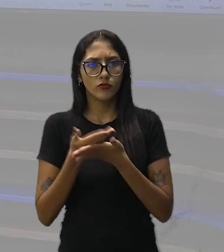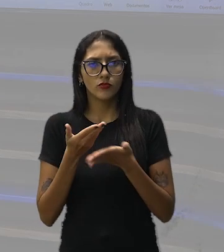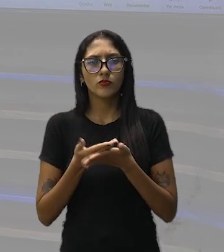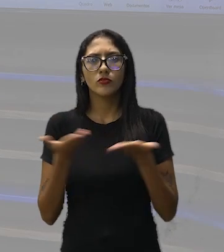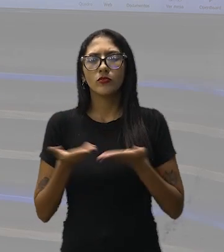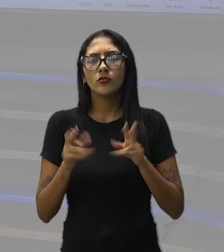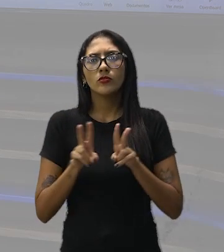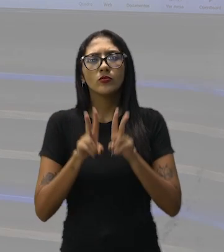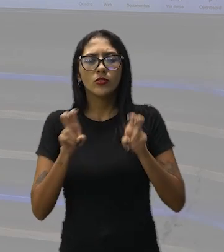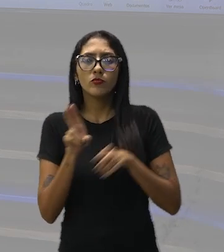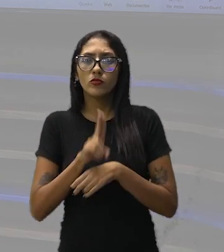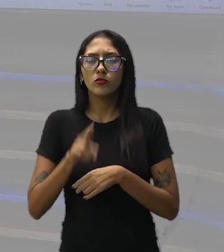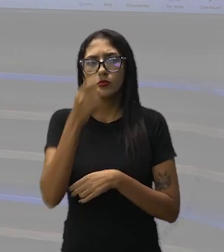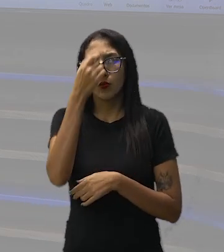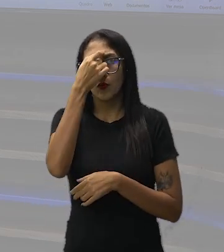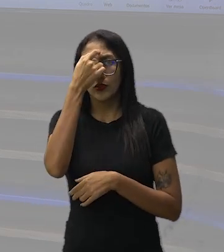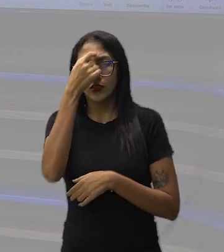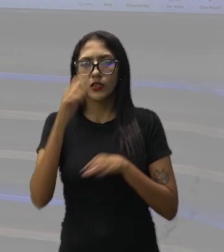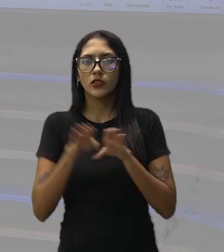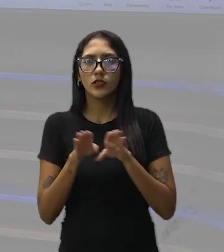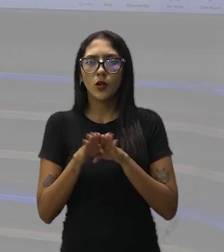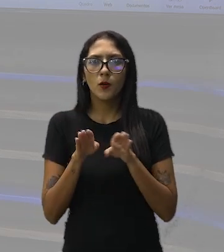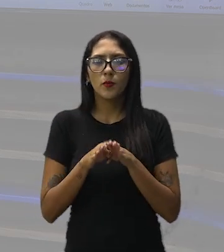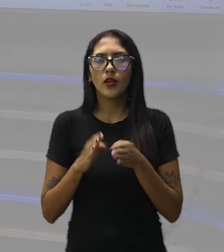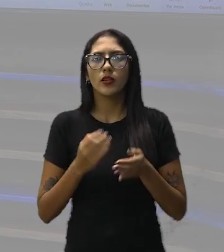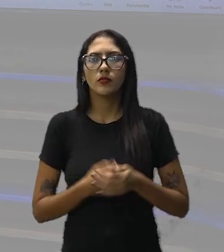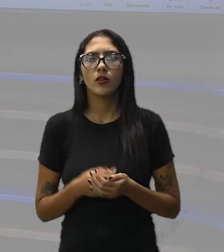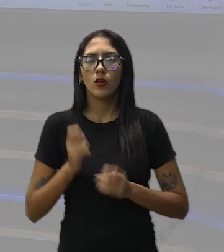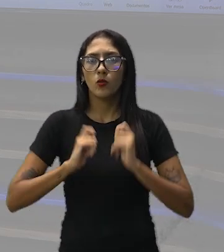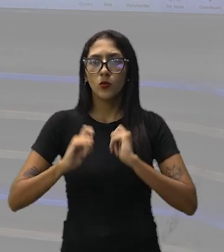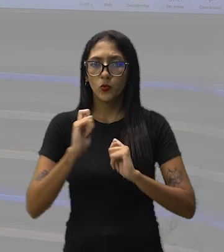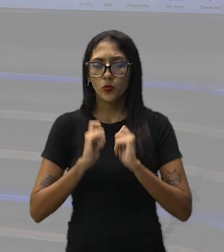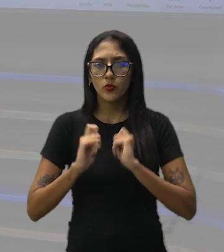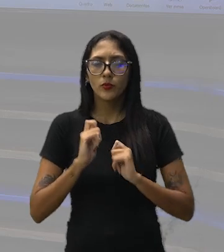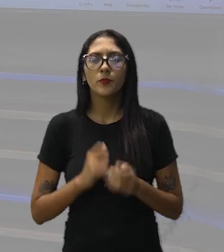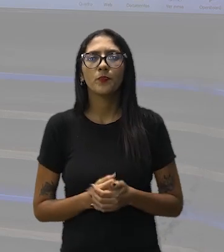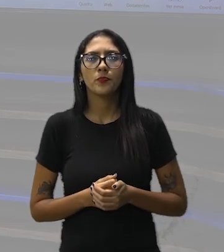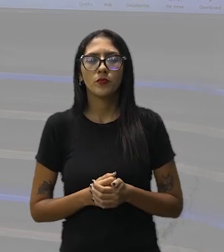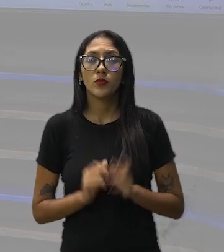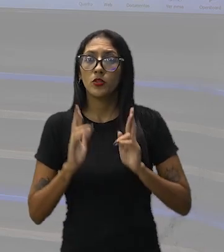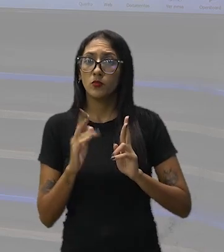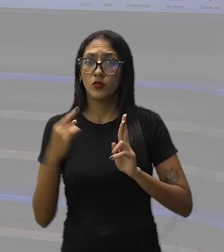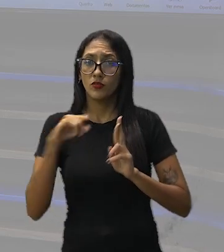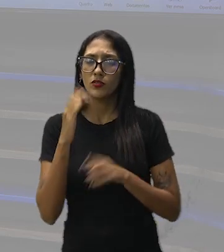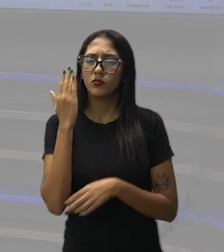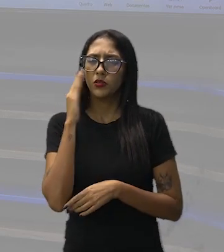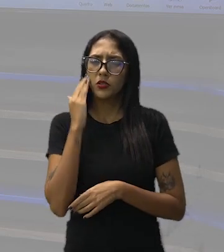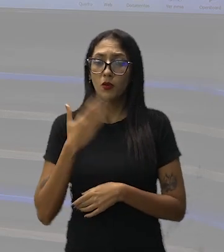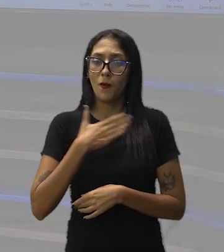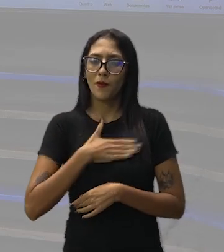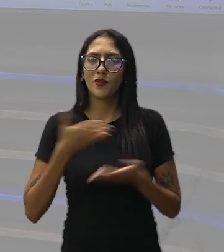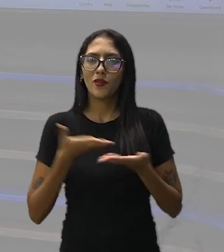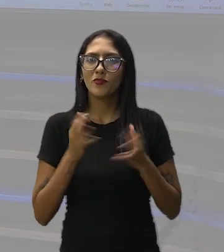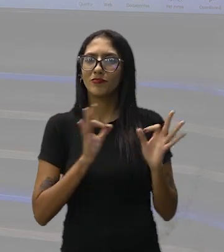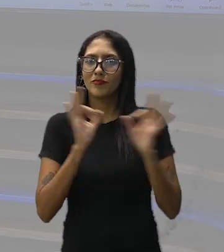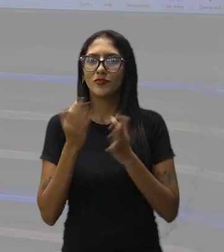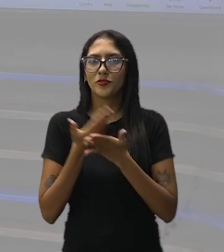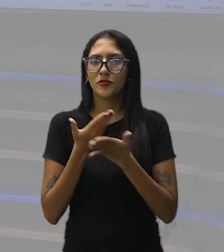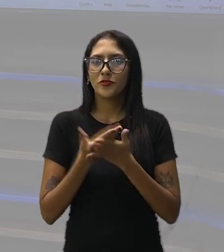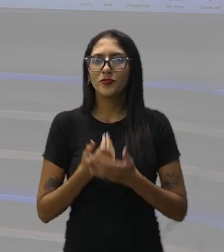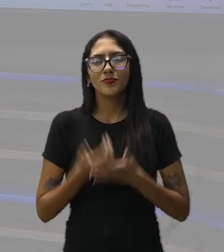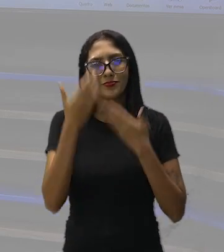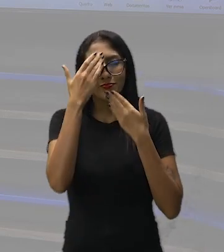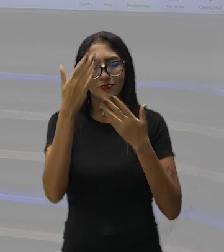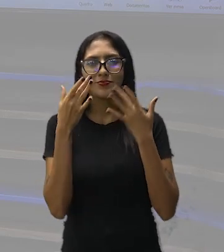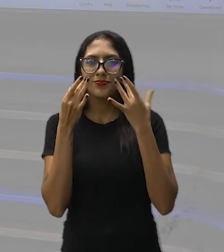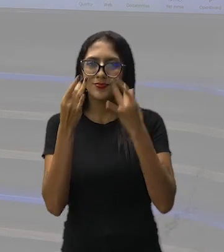aula sobre consumo consciente e finanças comportamentais. Espero que vocês tenham compreendido e gostado aqui da aula. Muito obrigado a